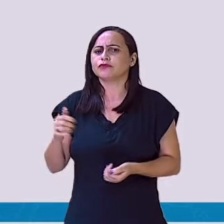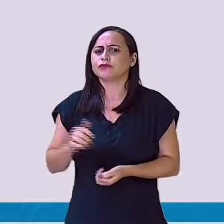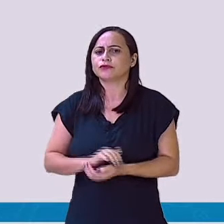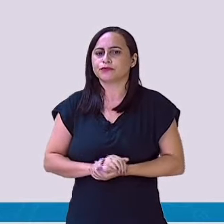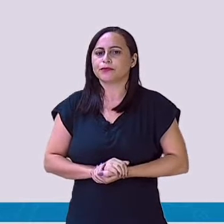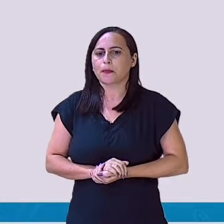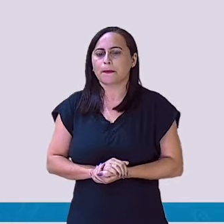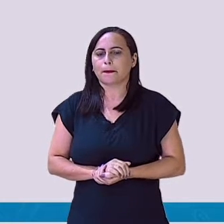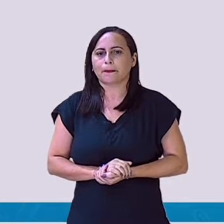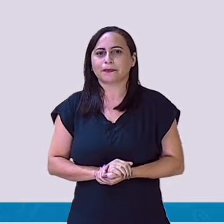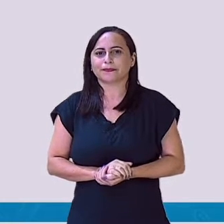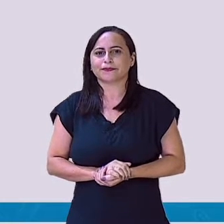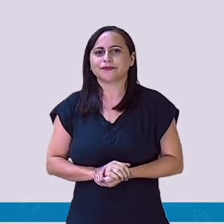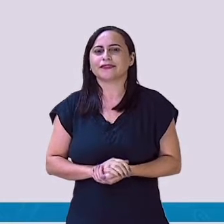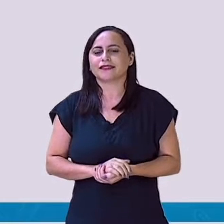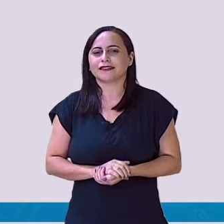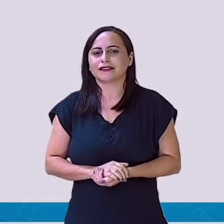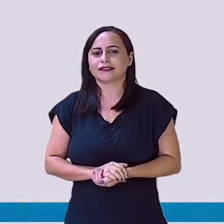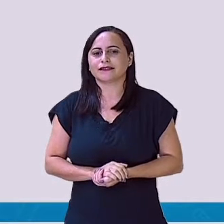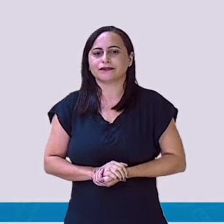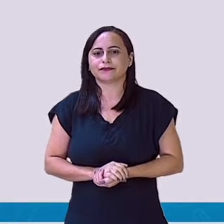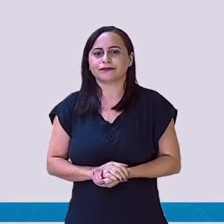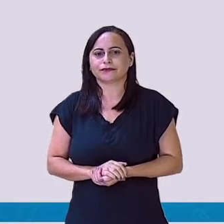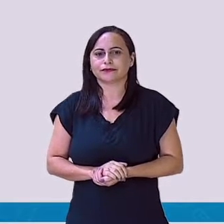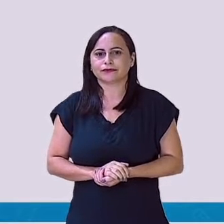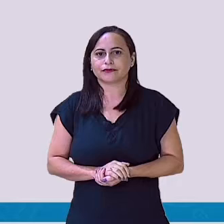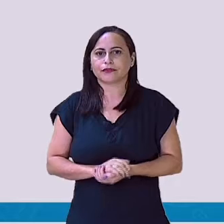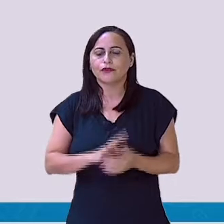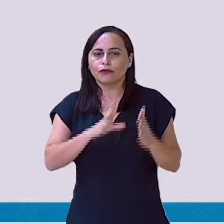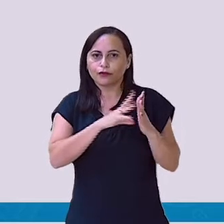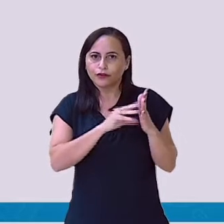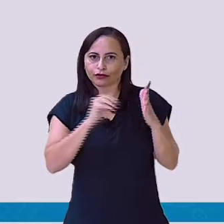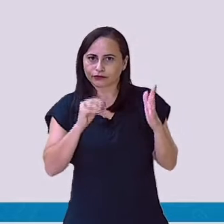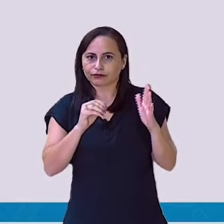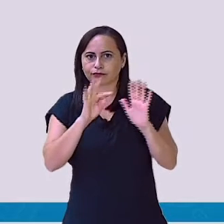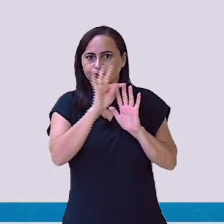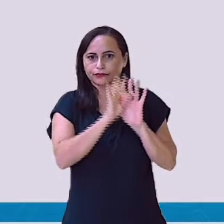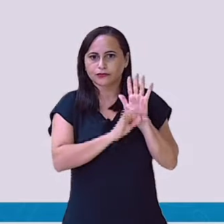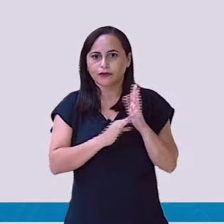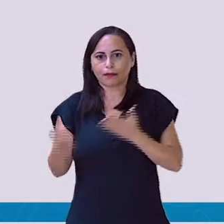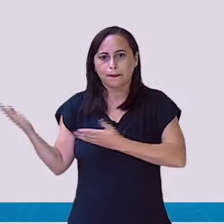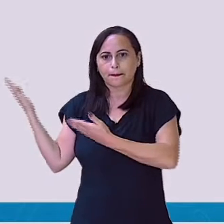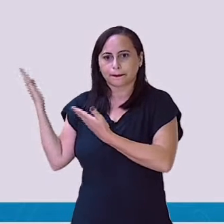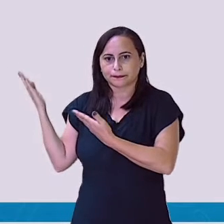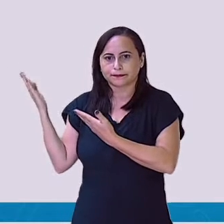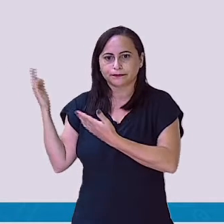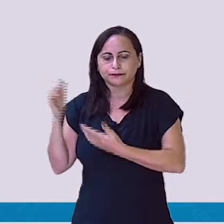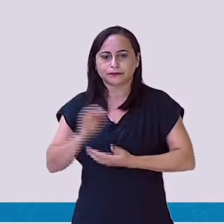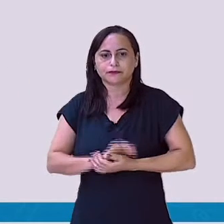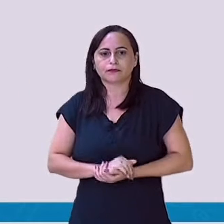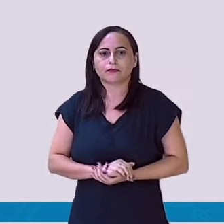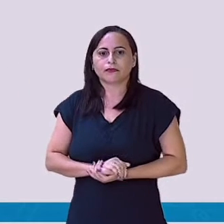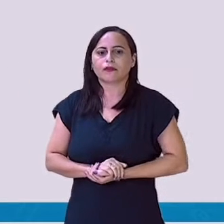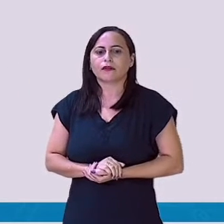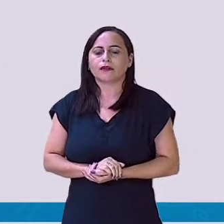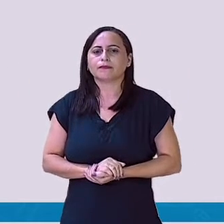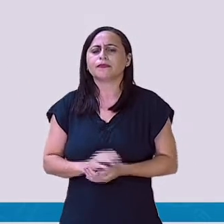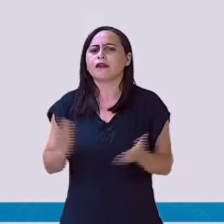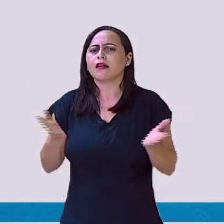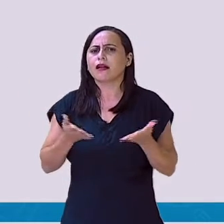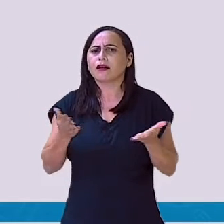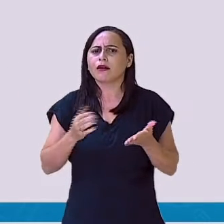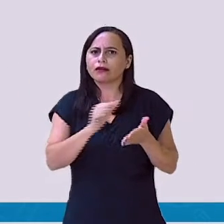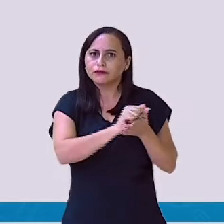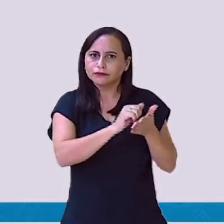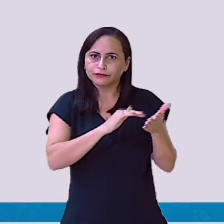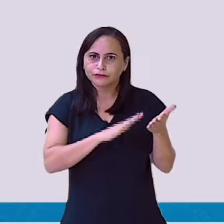página 26. É a referência de onde foi retirado esse fragmento. Vamos analisar algumas questões agora.